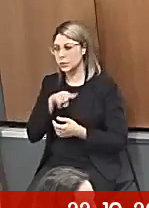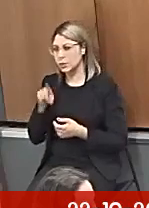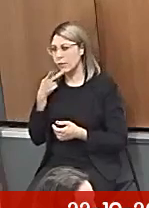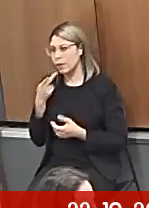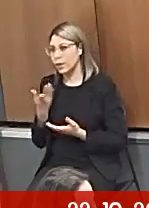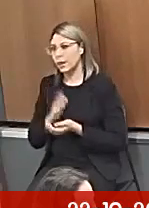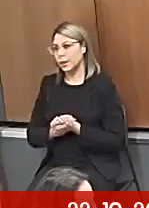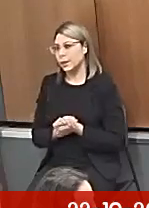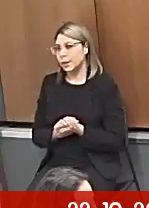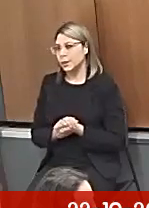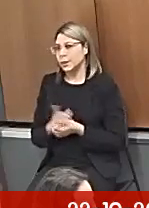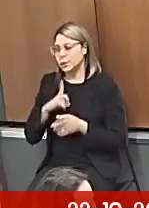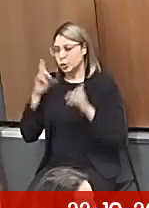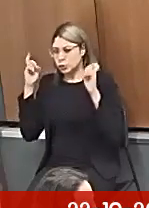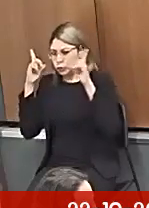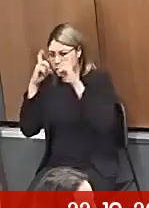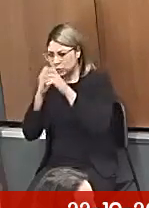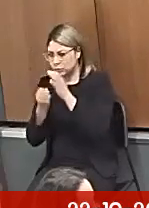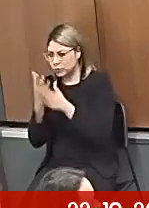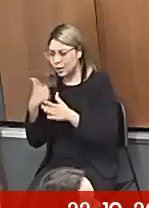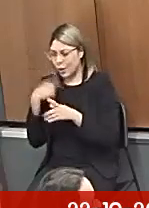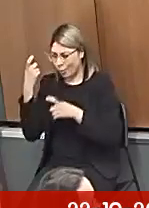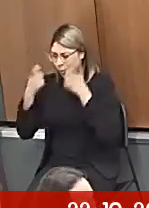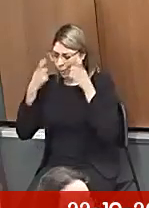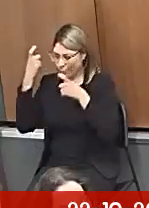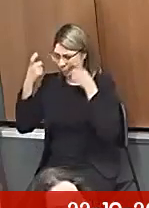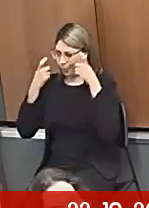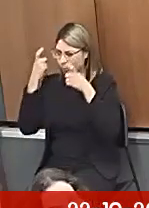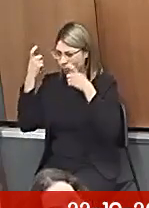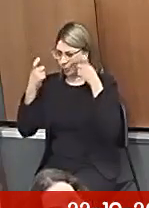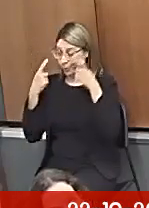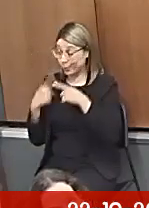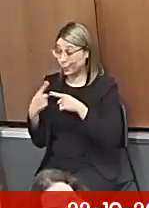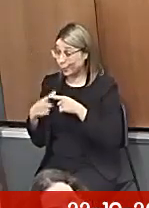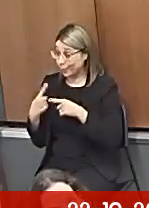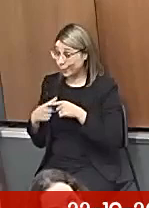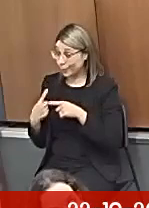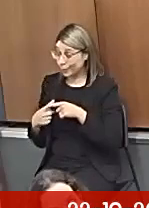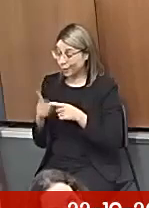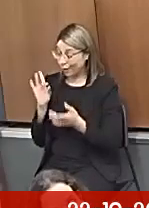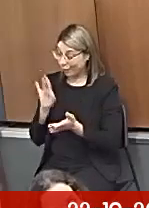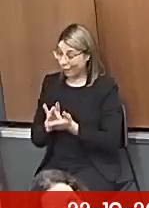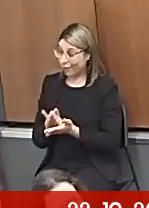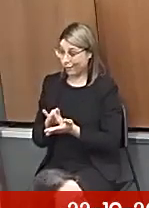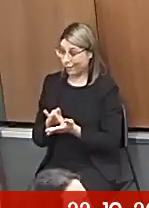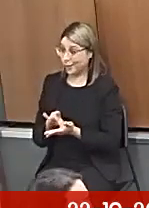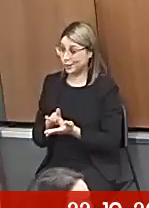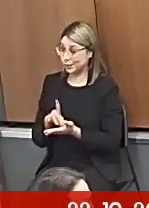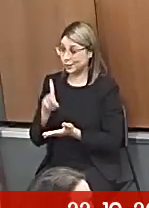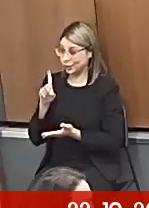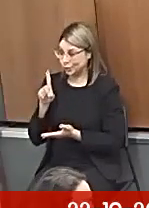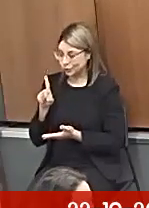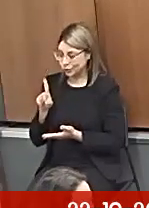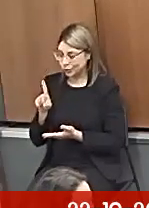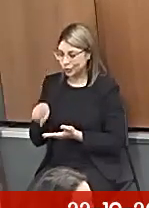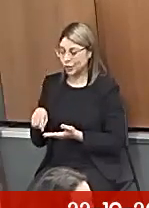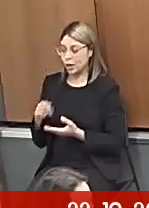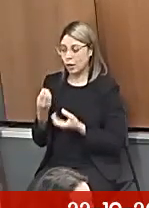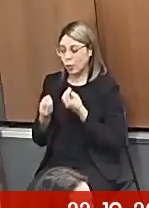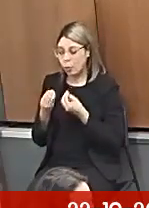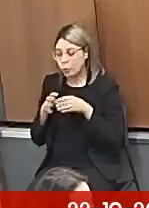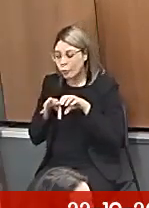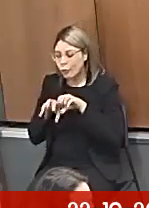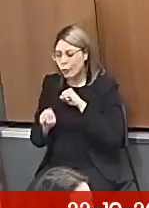aí das dificuldades, eu me preocupo que a grande verdade é a nossa